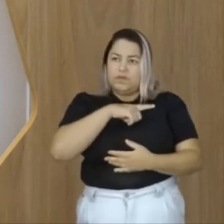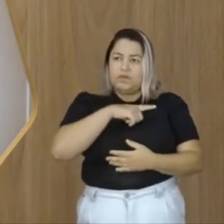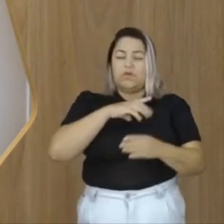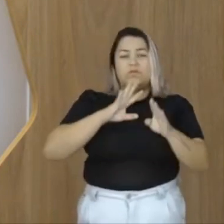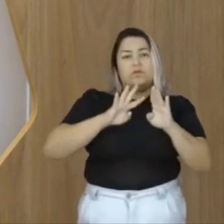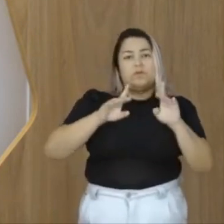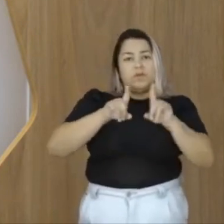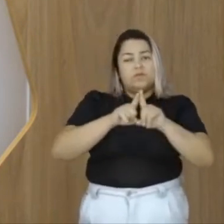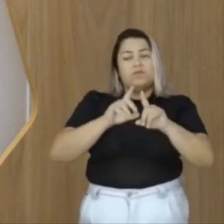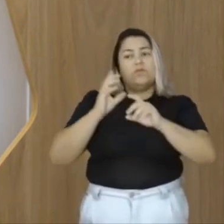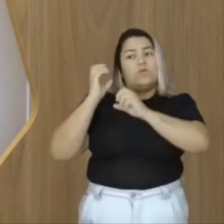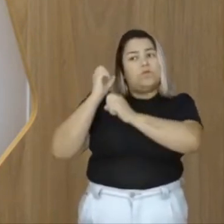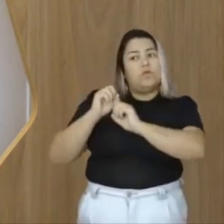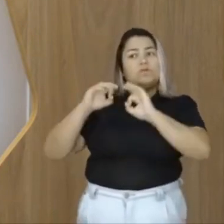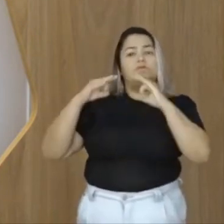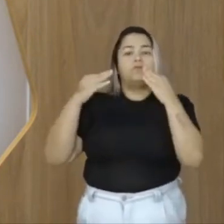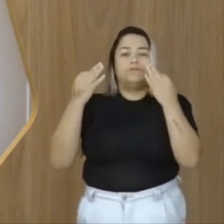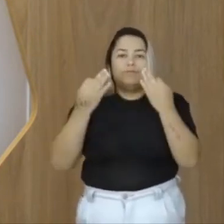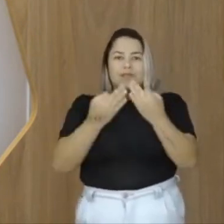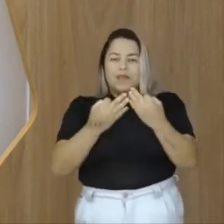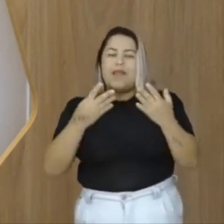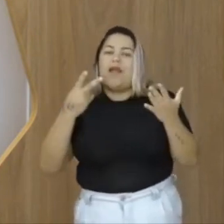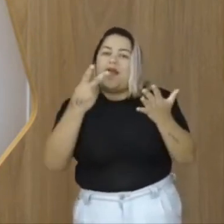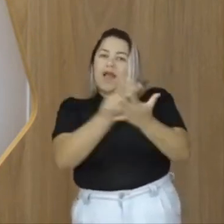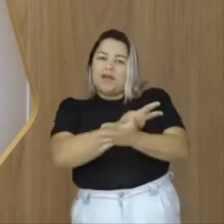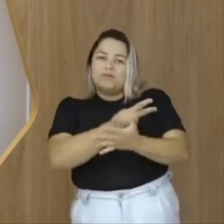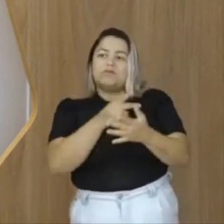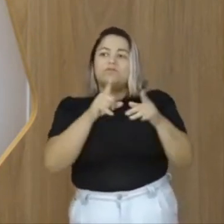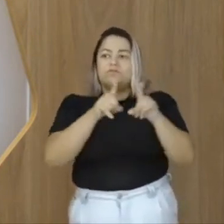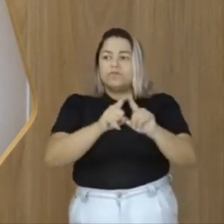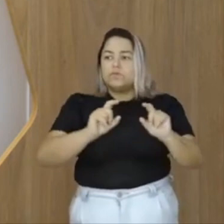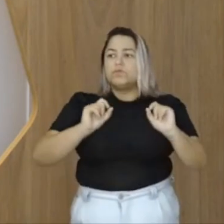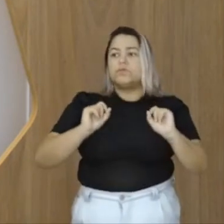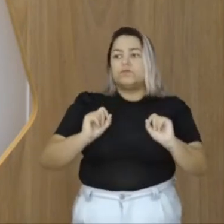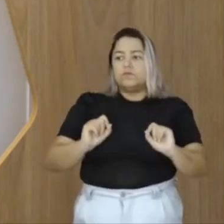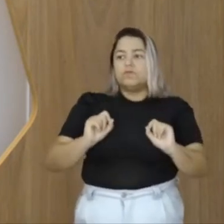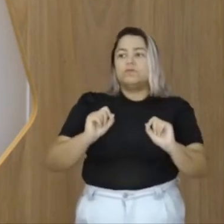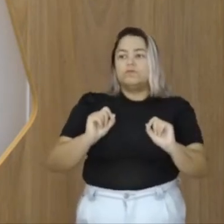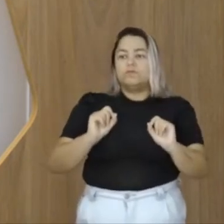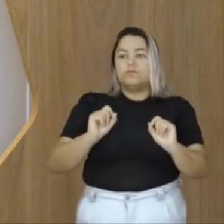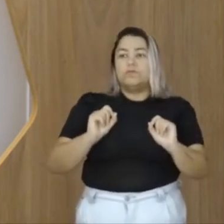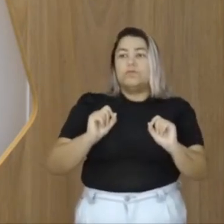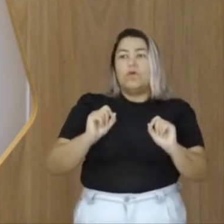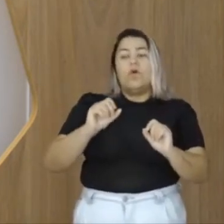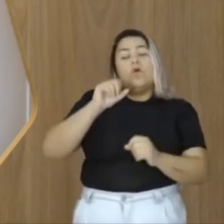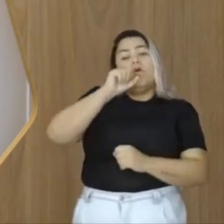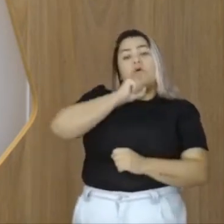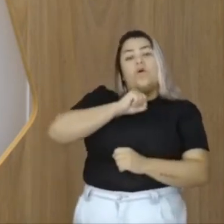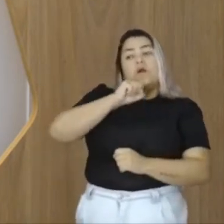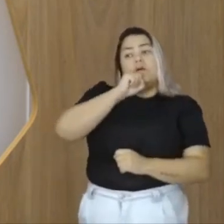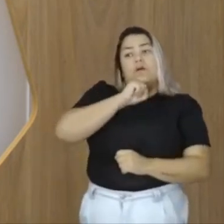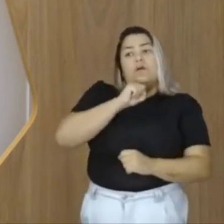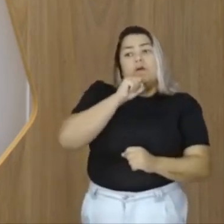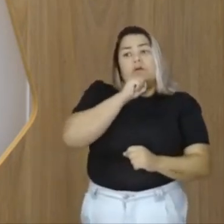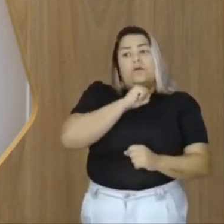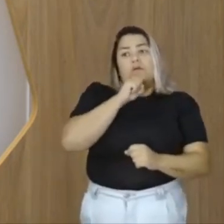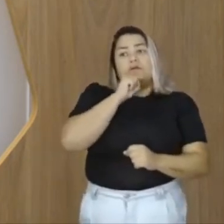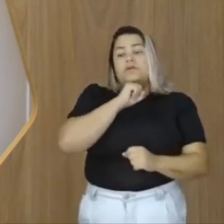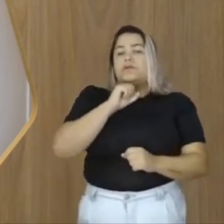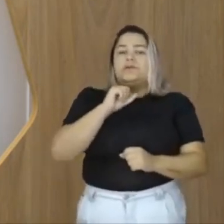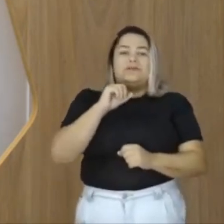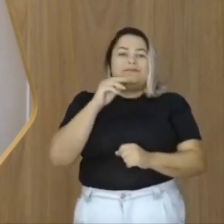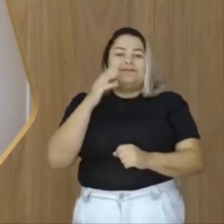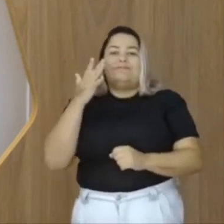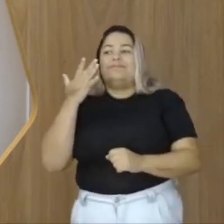do programa Bolsa Família, isso eleva a condição delas. Quando a gente fala que os avós eram avós